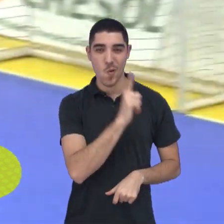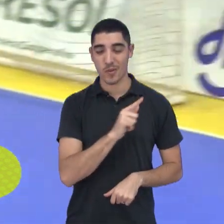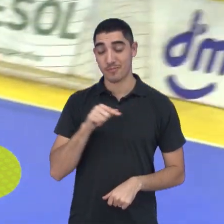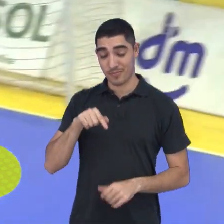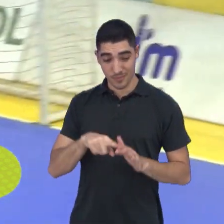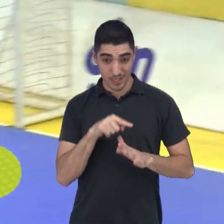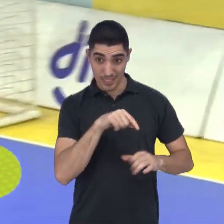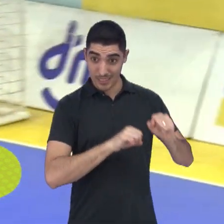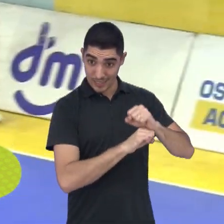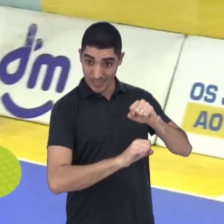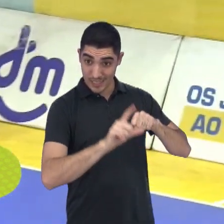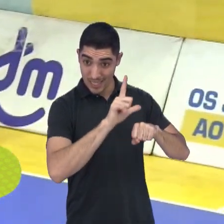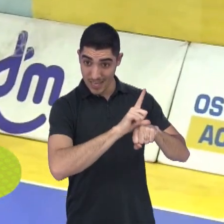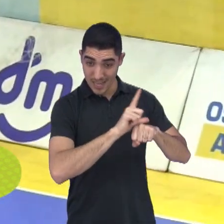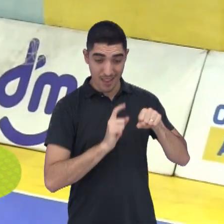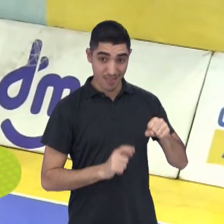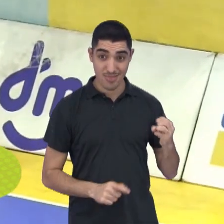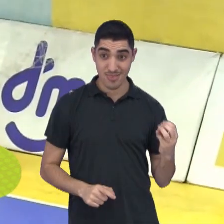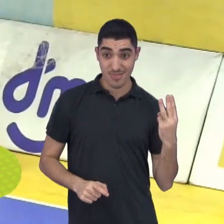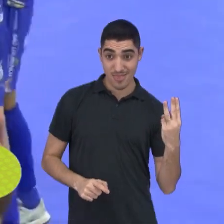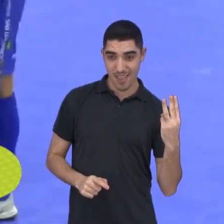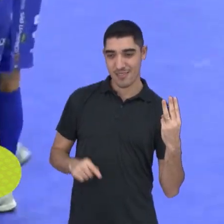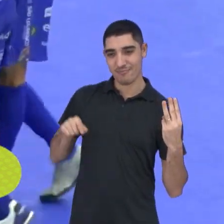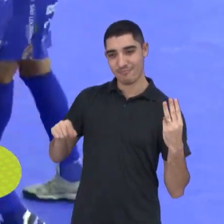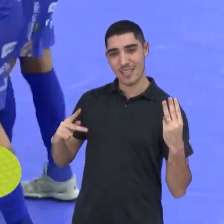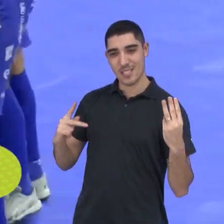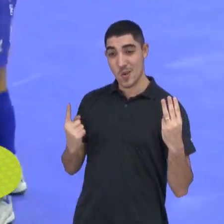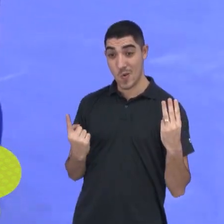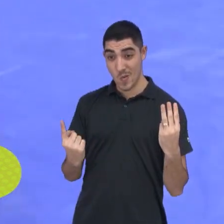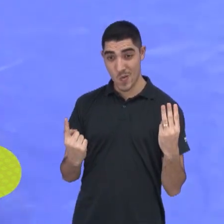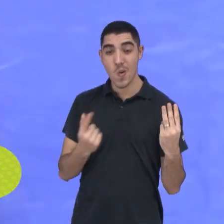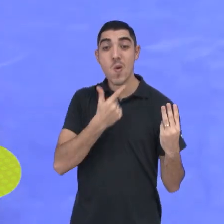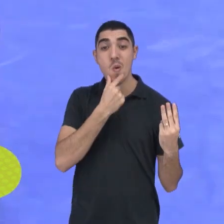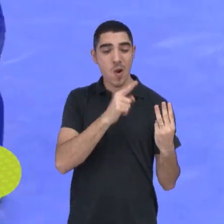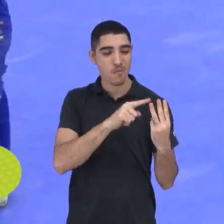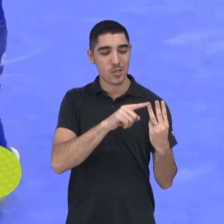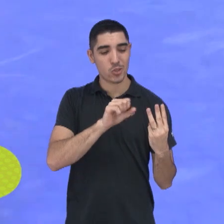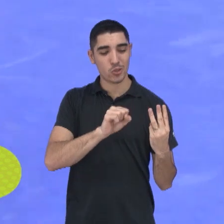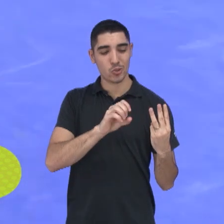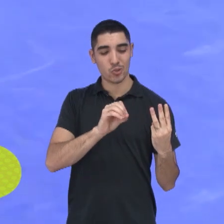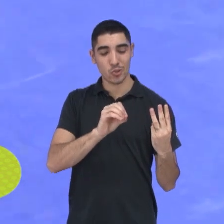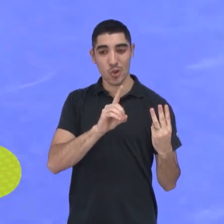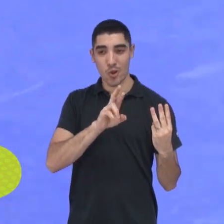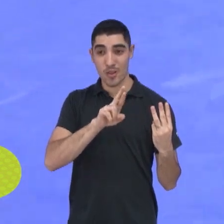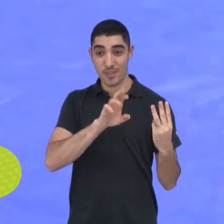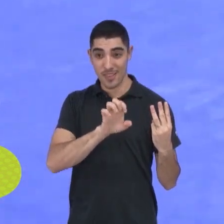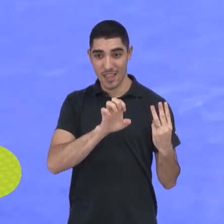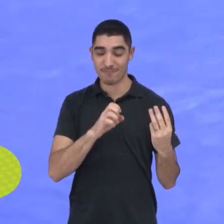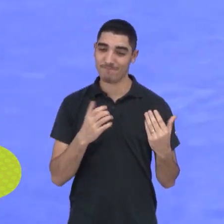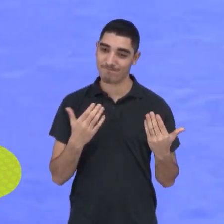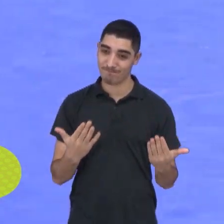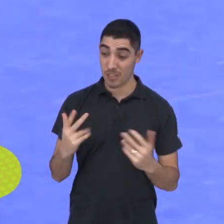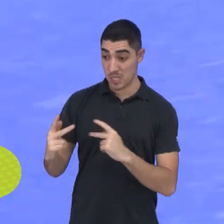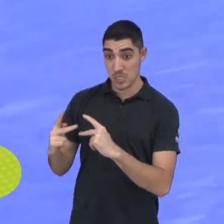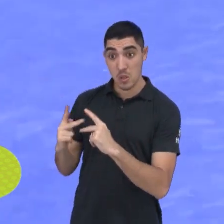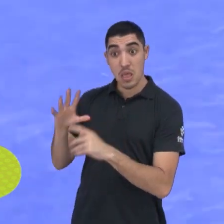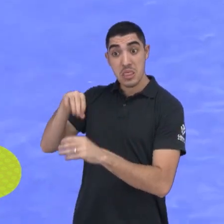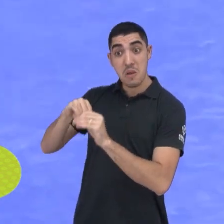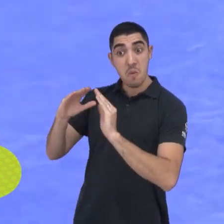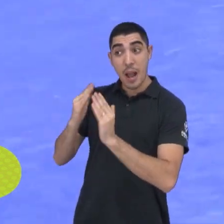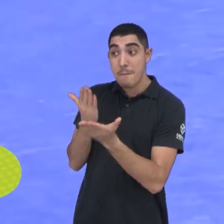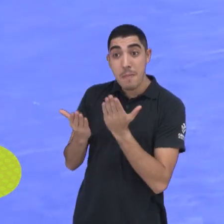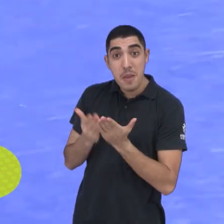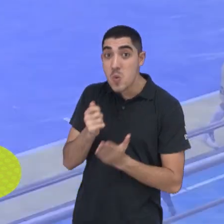com o gol vazio. Sodré é o nome da emoção e da vitória do São Lourenço, para quebrar a invencibilidade do São